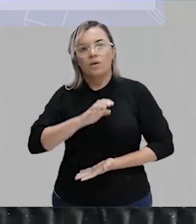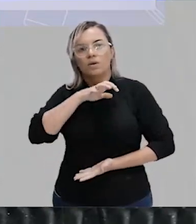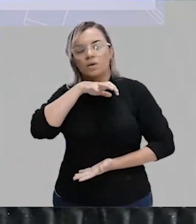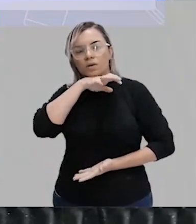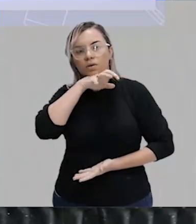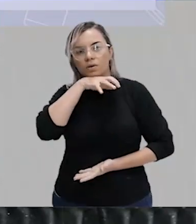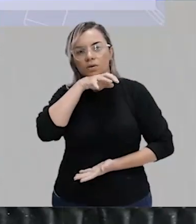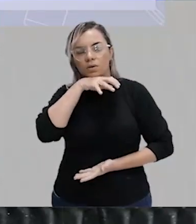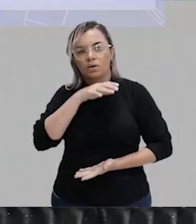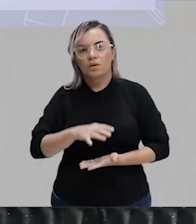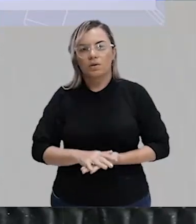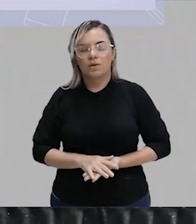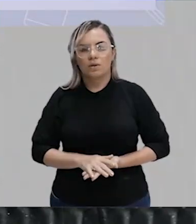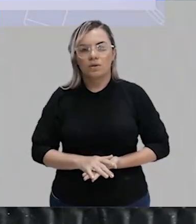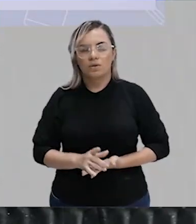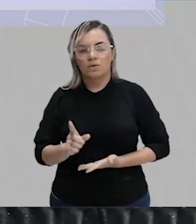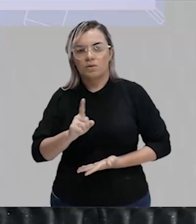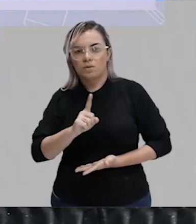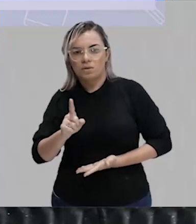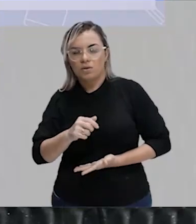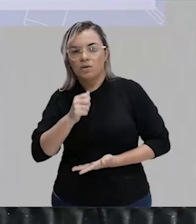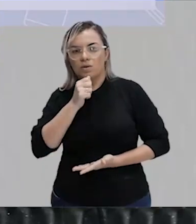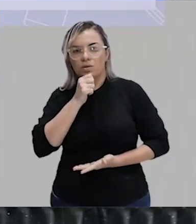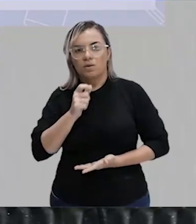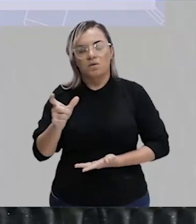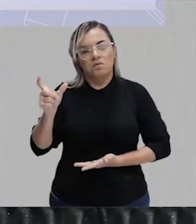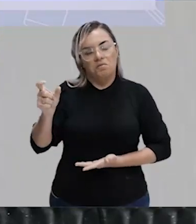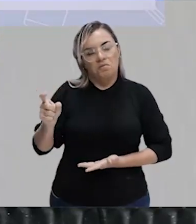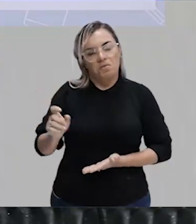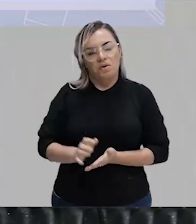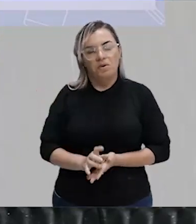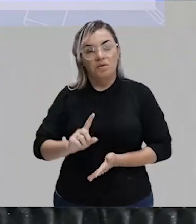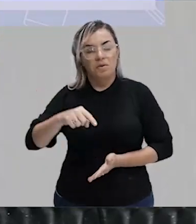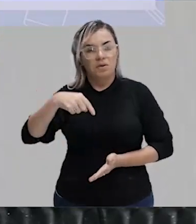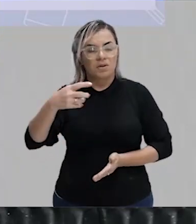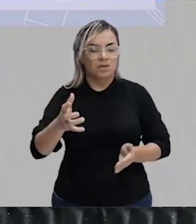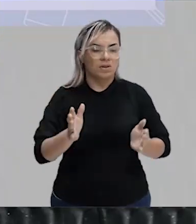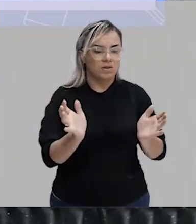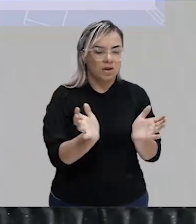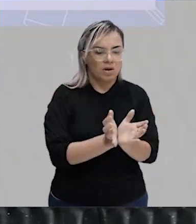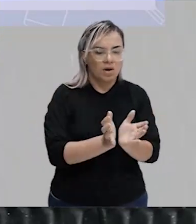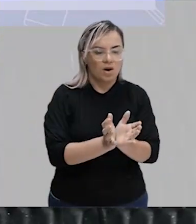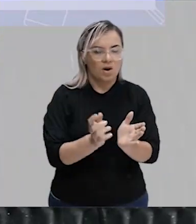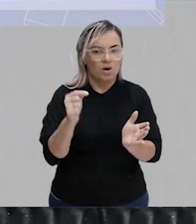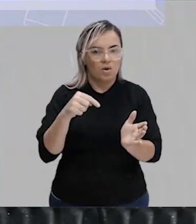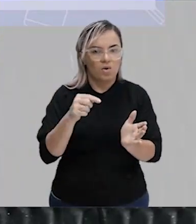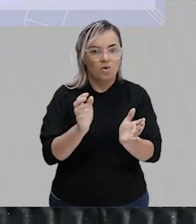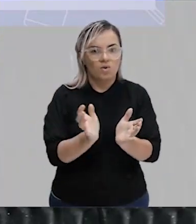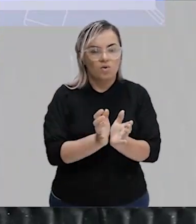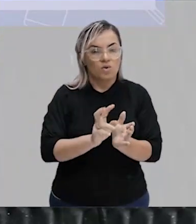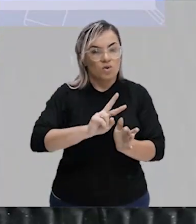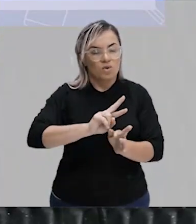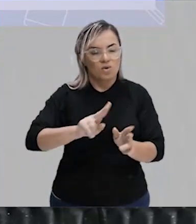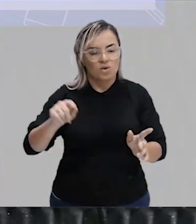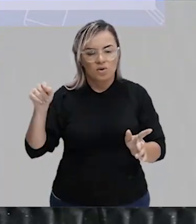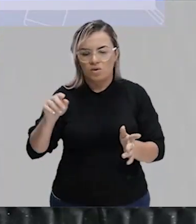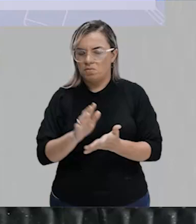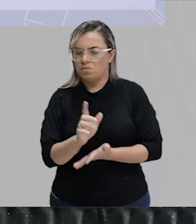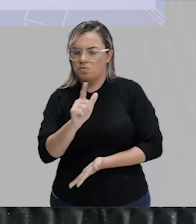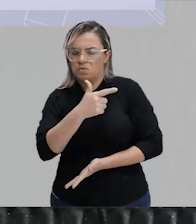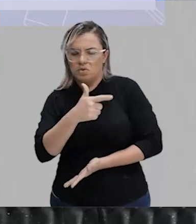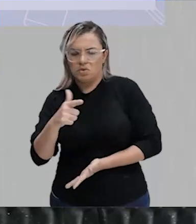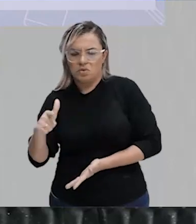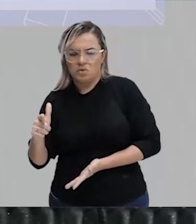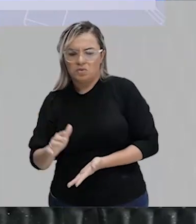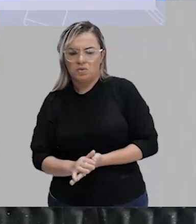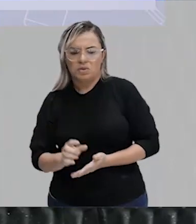são vertebrados, né, que pertencem a outros filos, eles não vão formar essa tal de notocorda. Então ela só vai